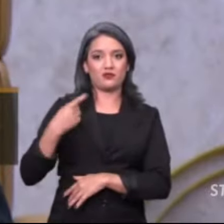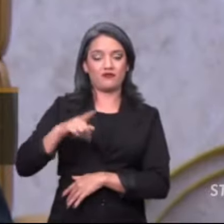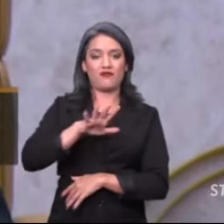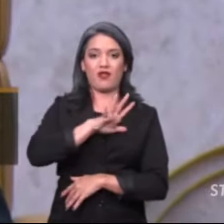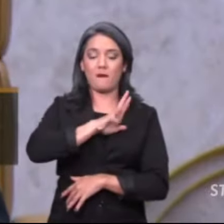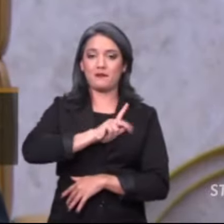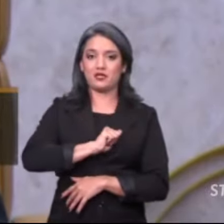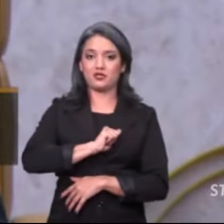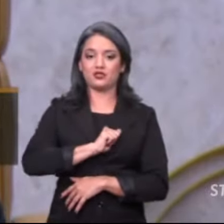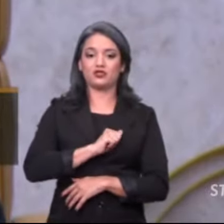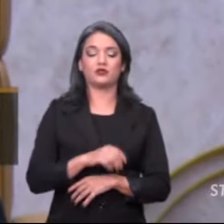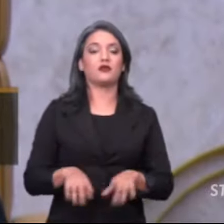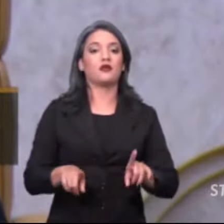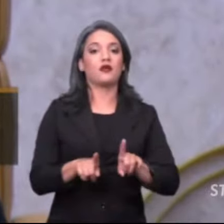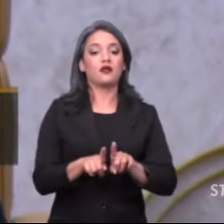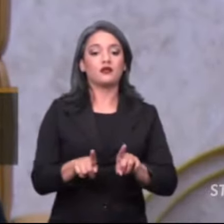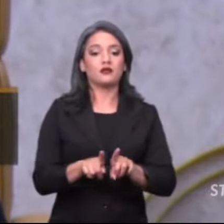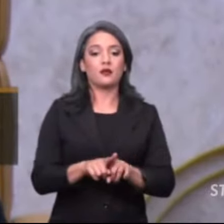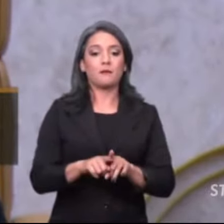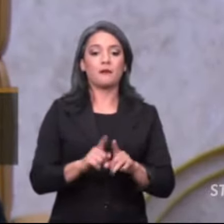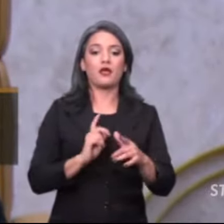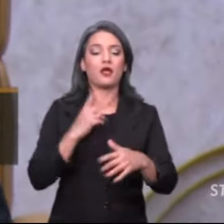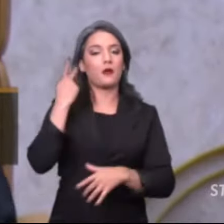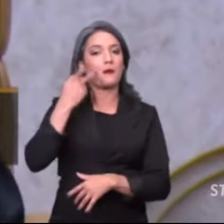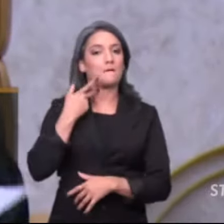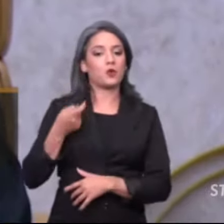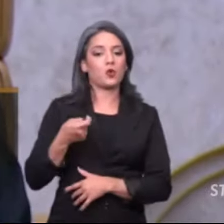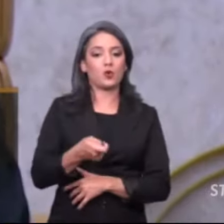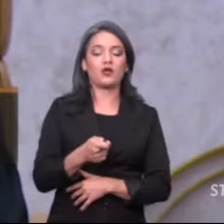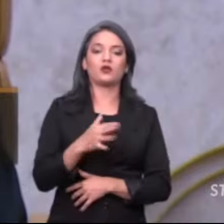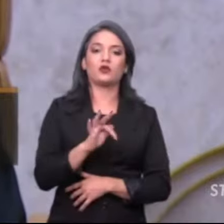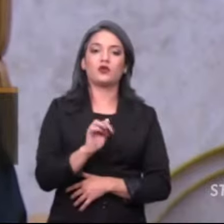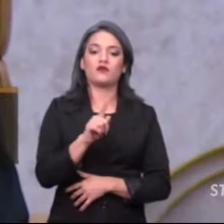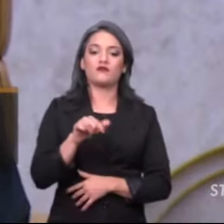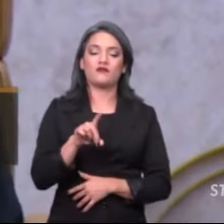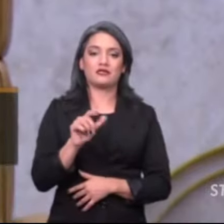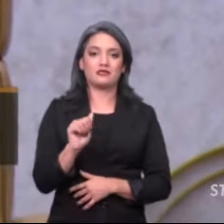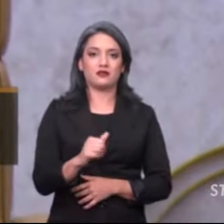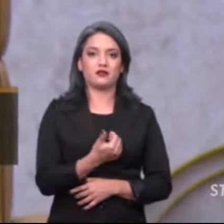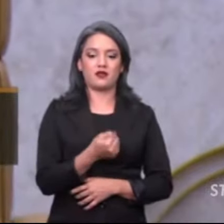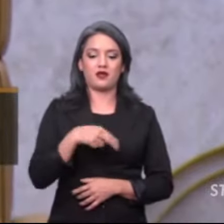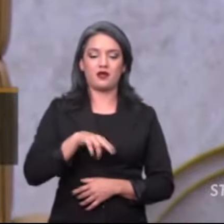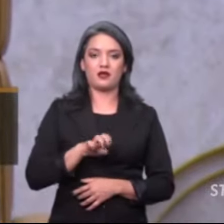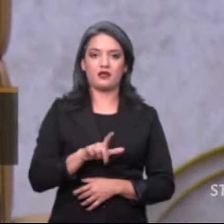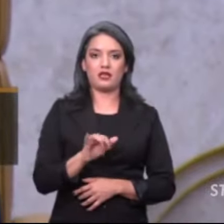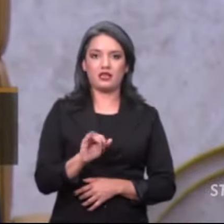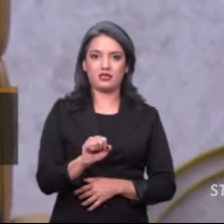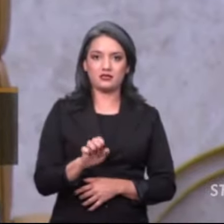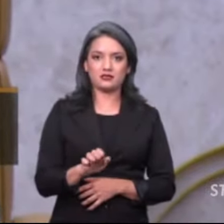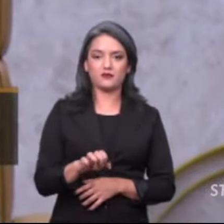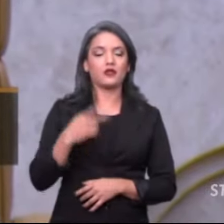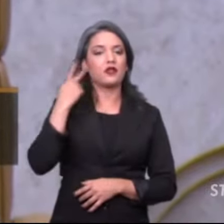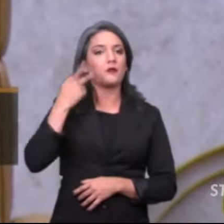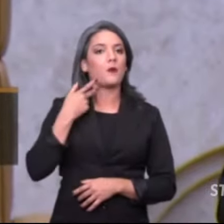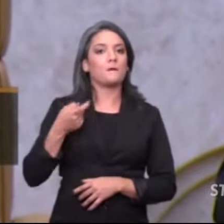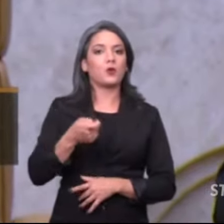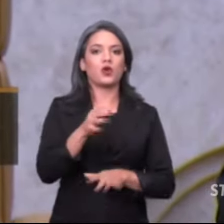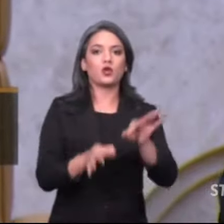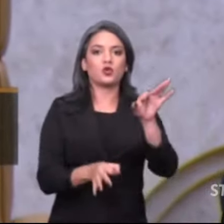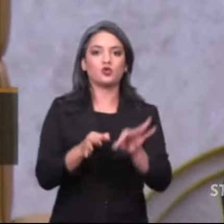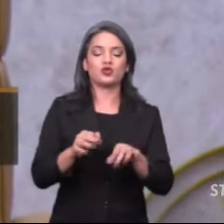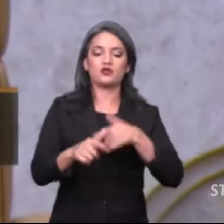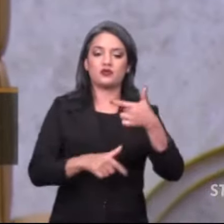a Procuradora-Geral da Fazenda Nacional, Annelise Lenze Ruas de Almeida, o Procurador-Geral da Justiça do Trabalho, José